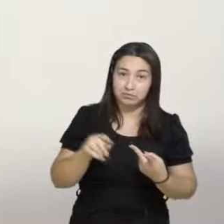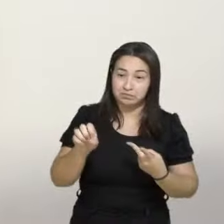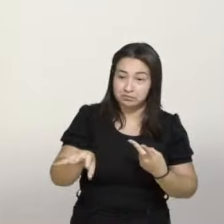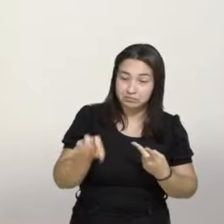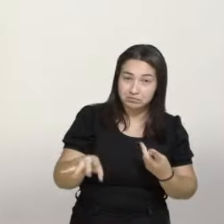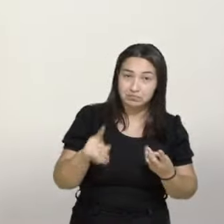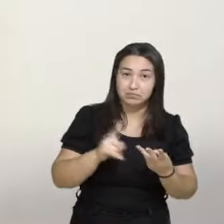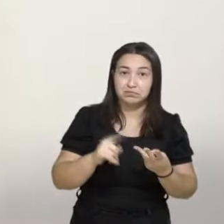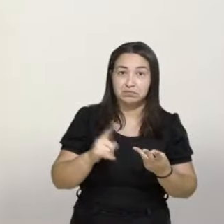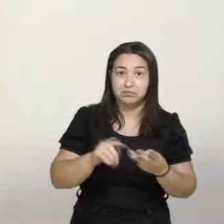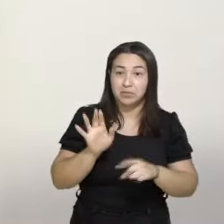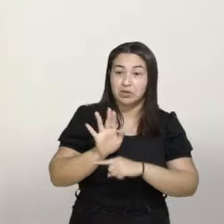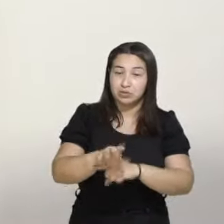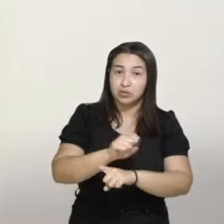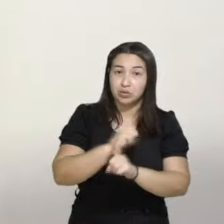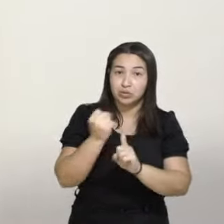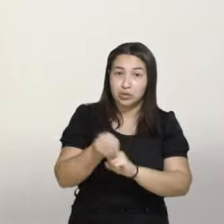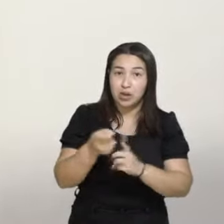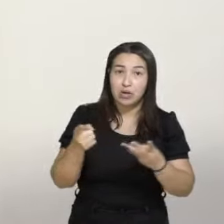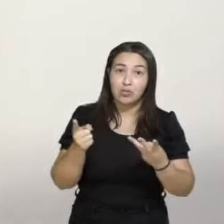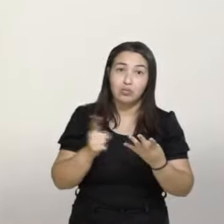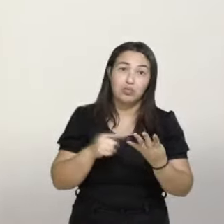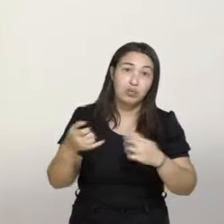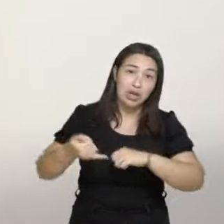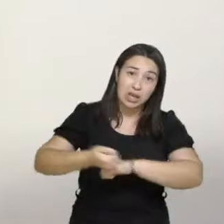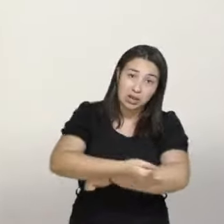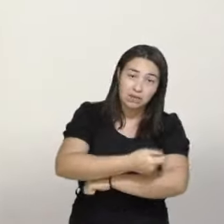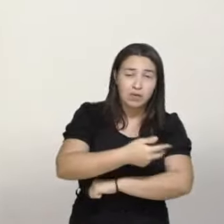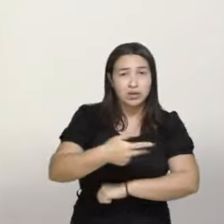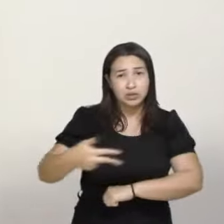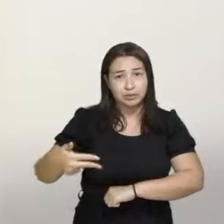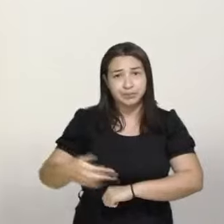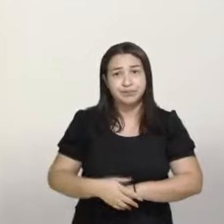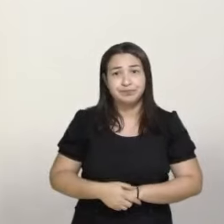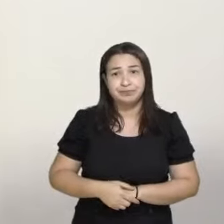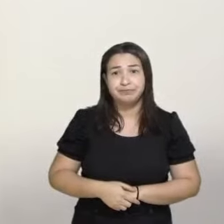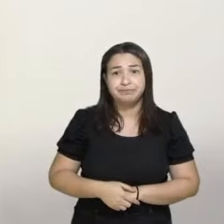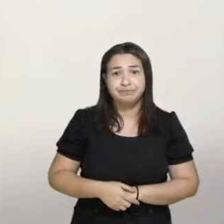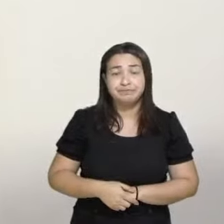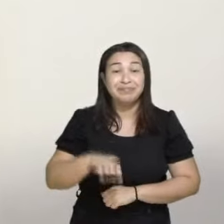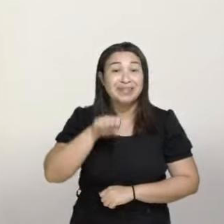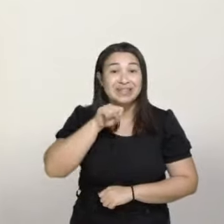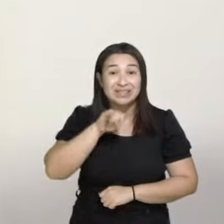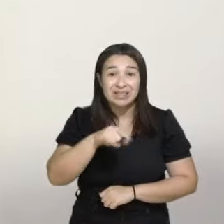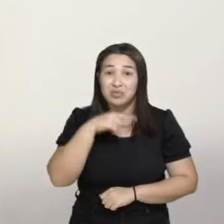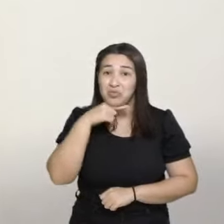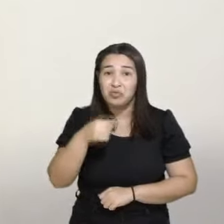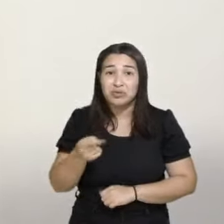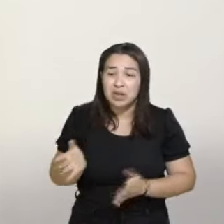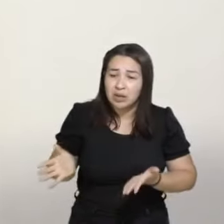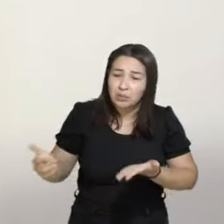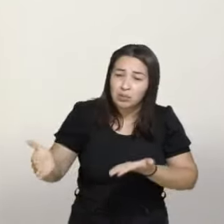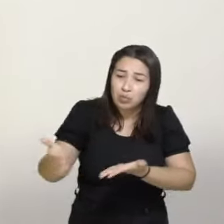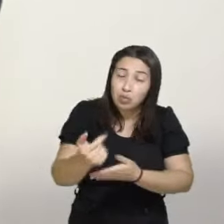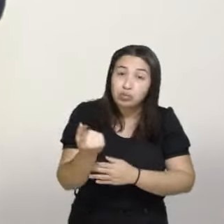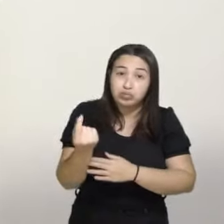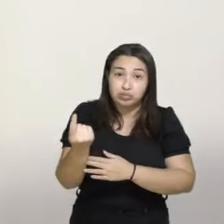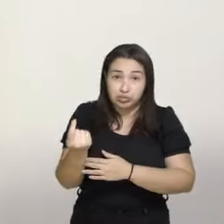social, infraestrutura. Então, não arrecadar esse volume de recursos é também dizer